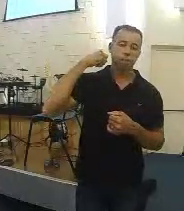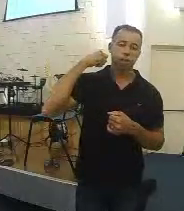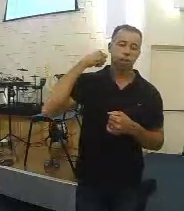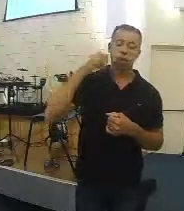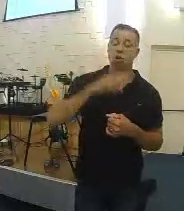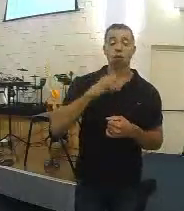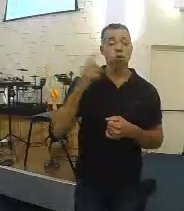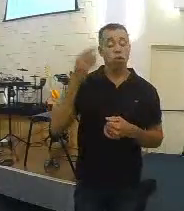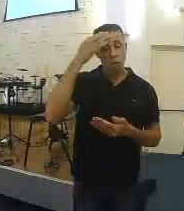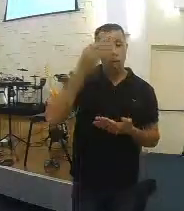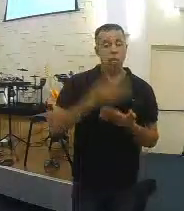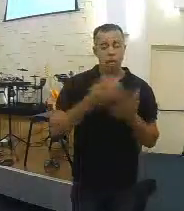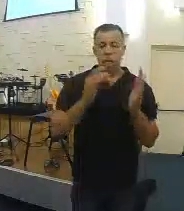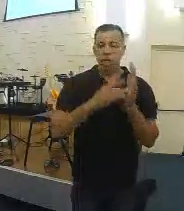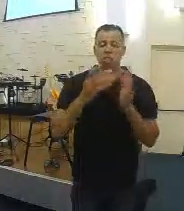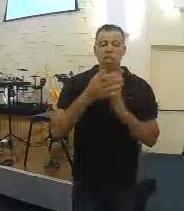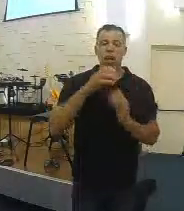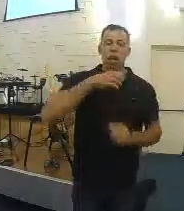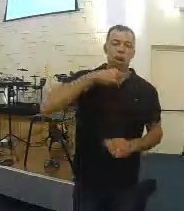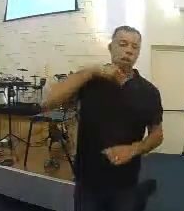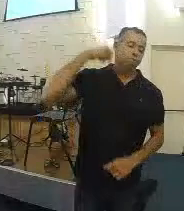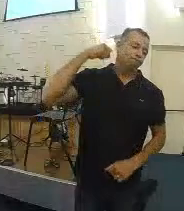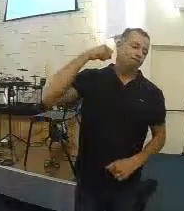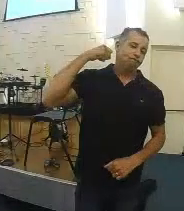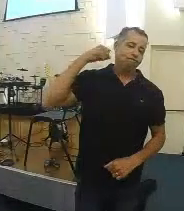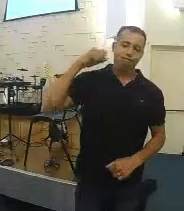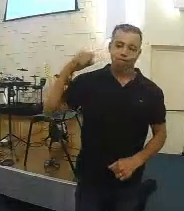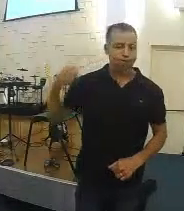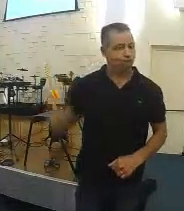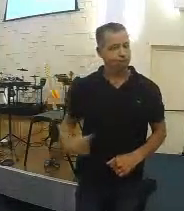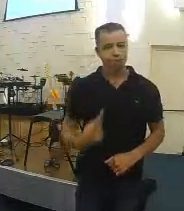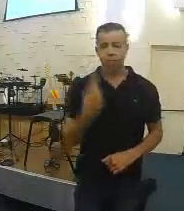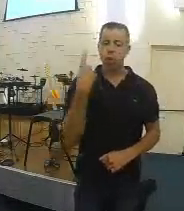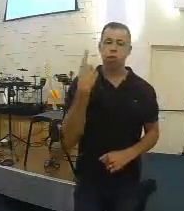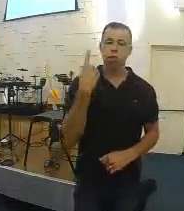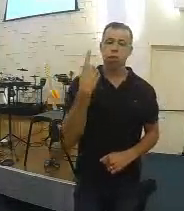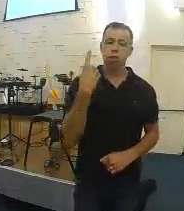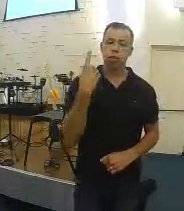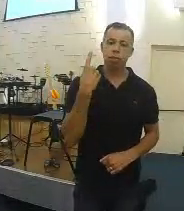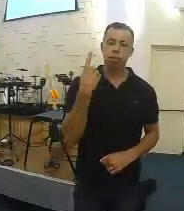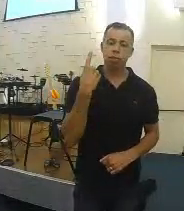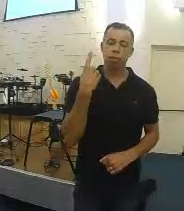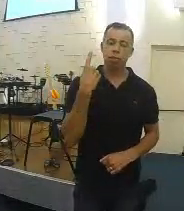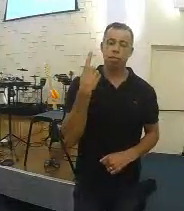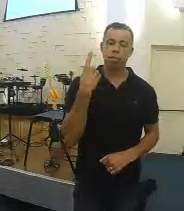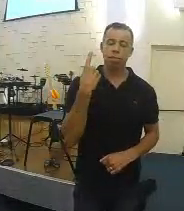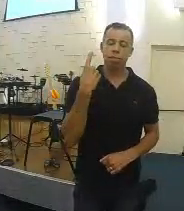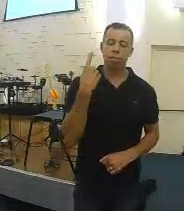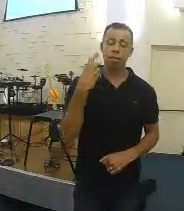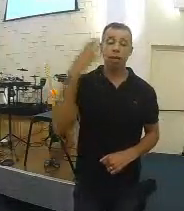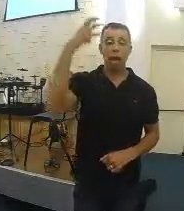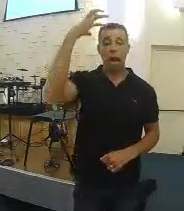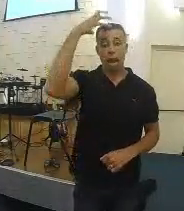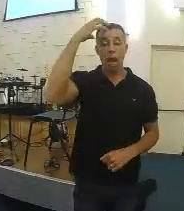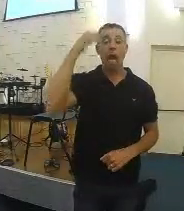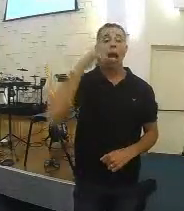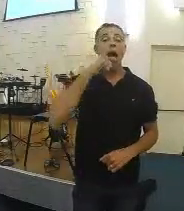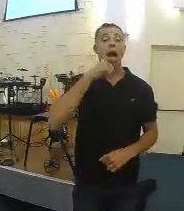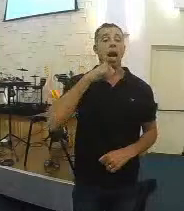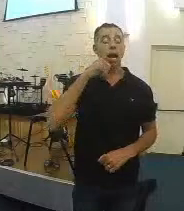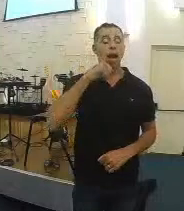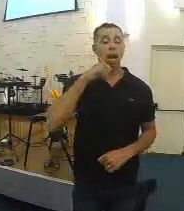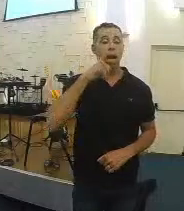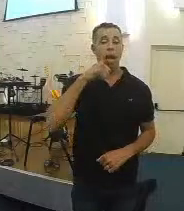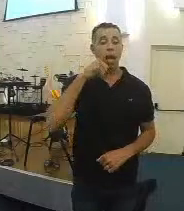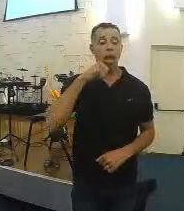Jesus dizemos: o suicídio é um absurdo. a rainha Elizabeth, a mais famosa de